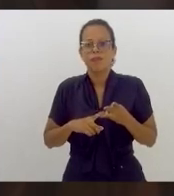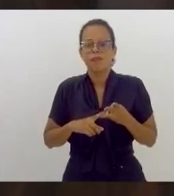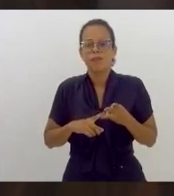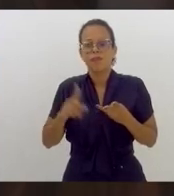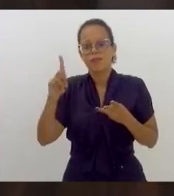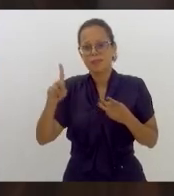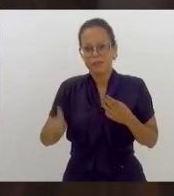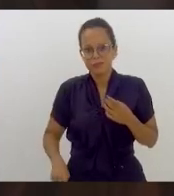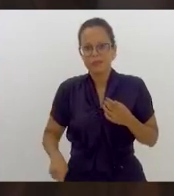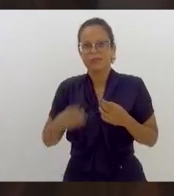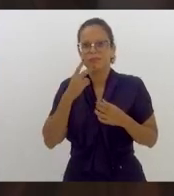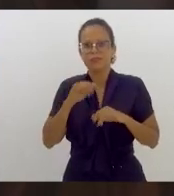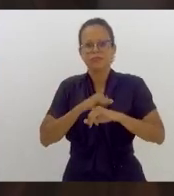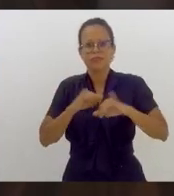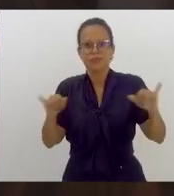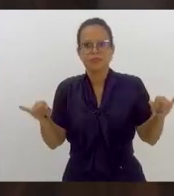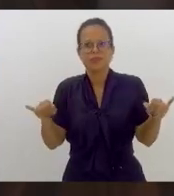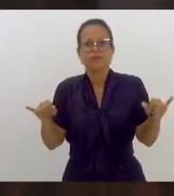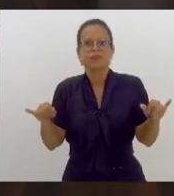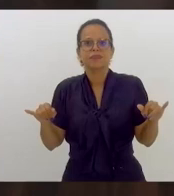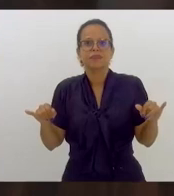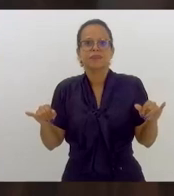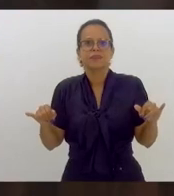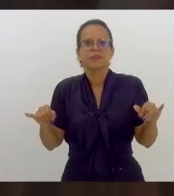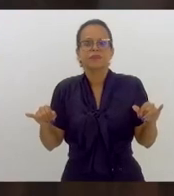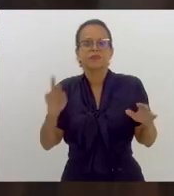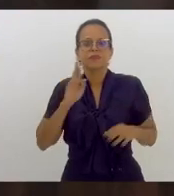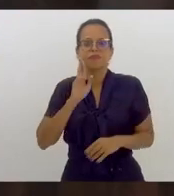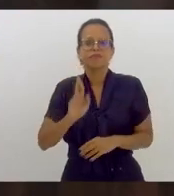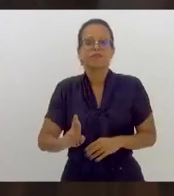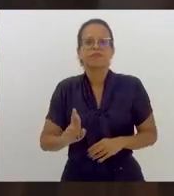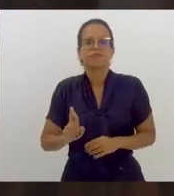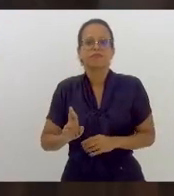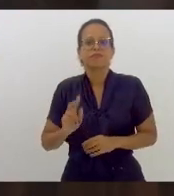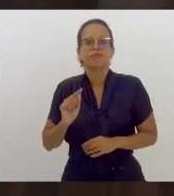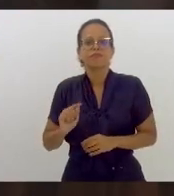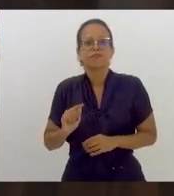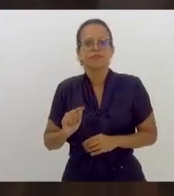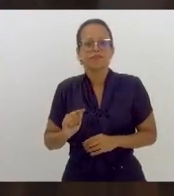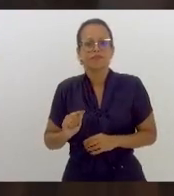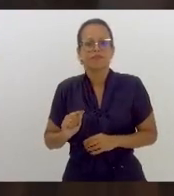Presidência vai proclamar o resultado.